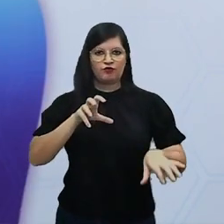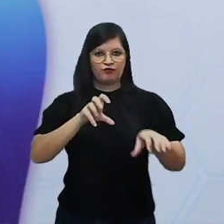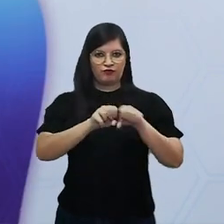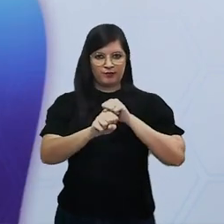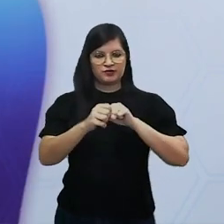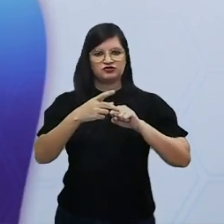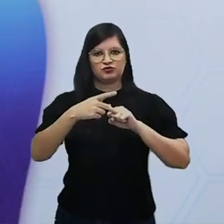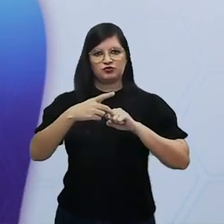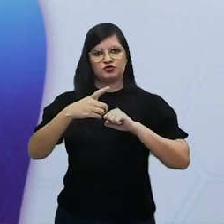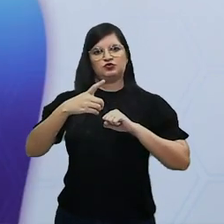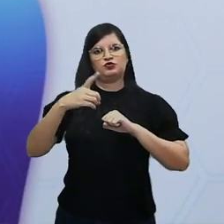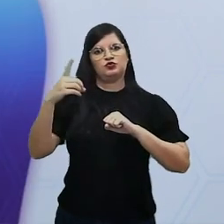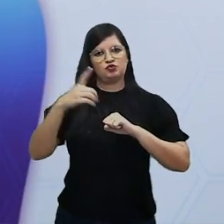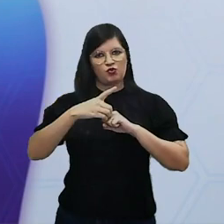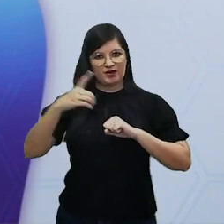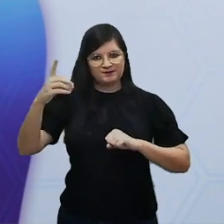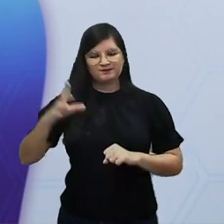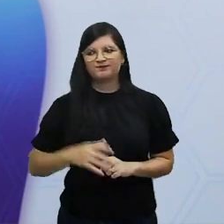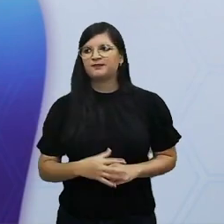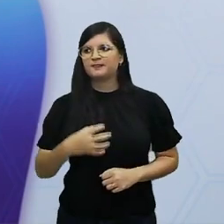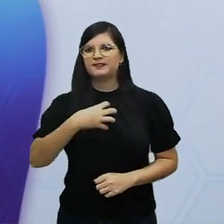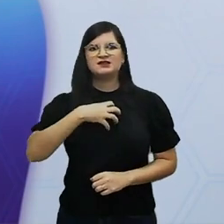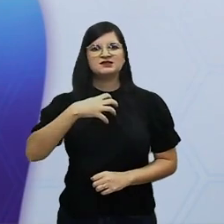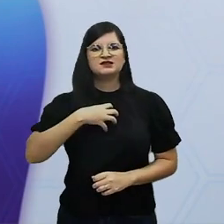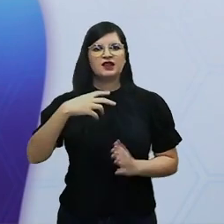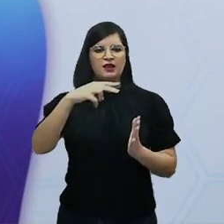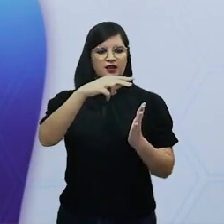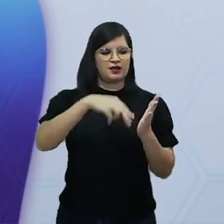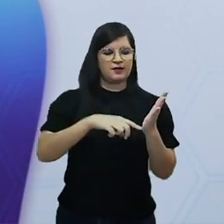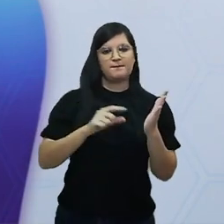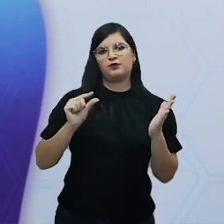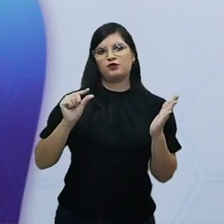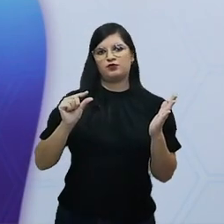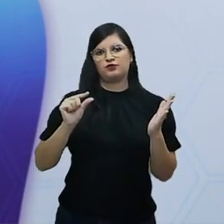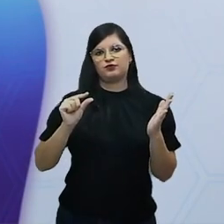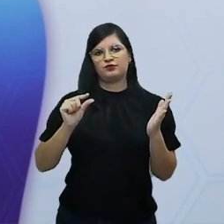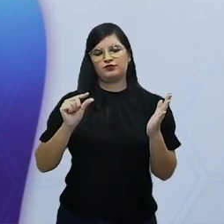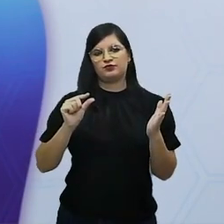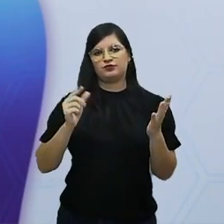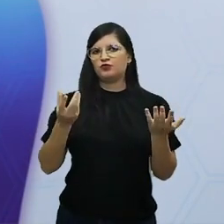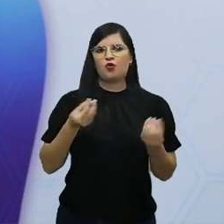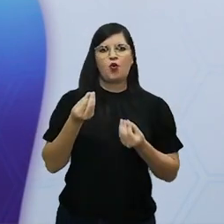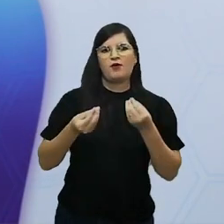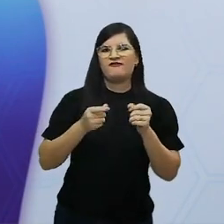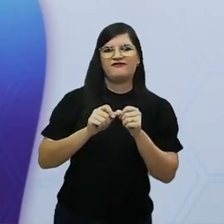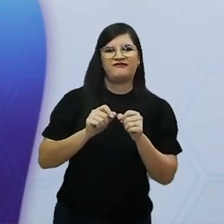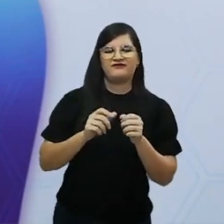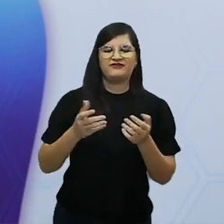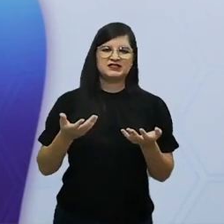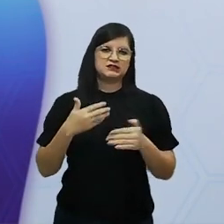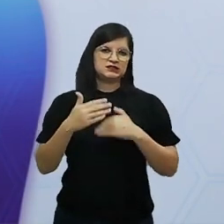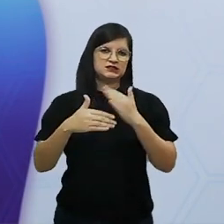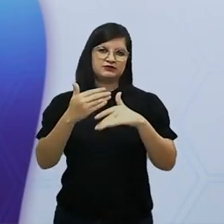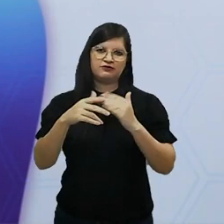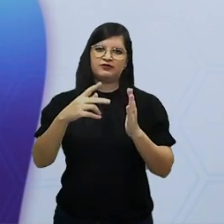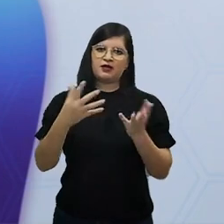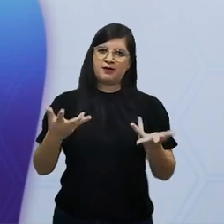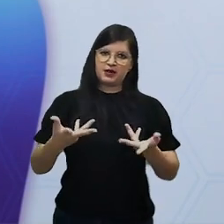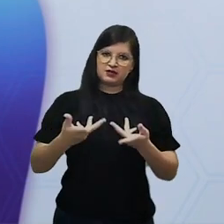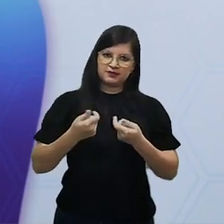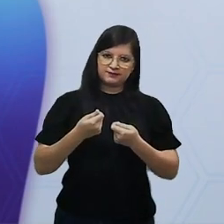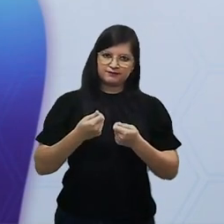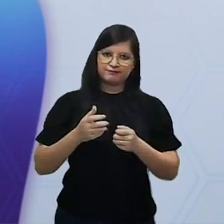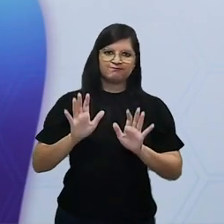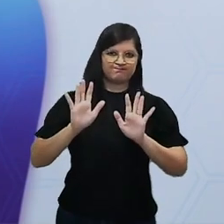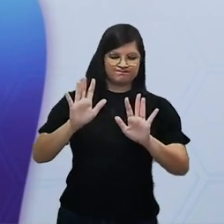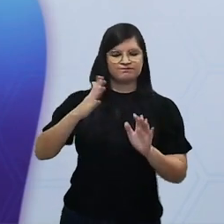doutorado e eu senti que eu estava lendo pouco. Aí eu fiz, meu Deus do céu, o que é que eu posso fazer para poder desenvolver mais habilidades? Aí